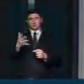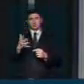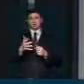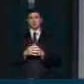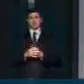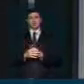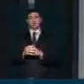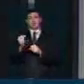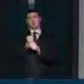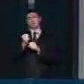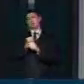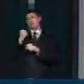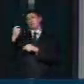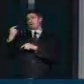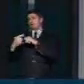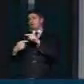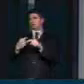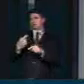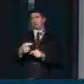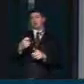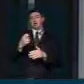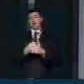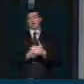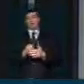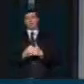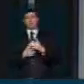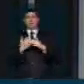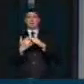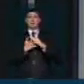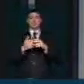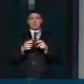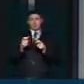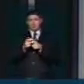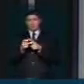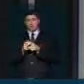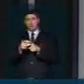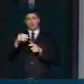ao longo dos anos, a luta das micro e pequenas empresas